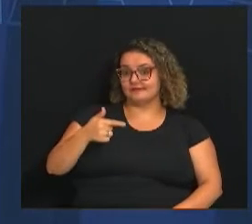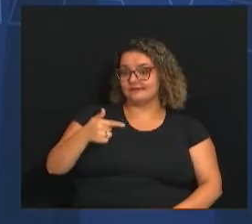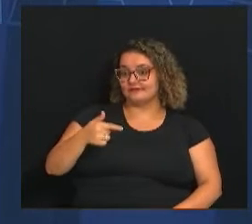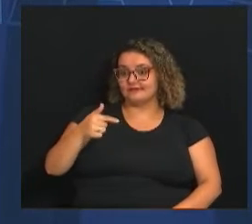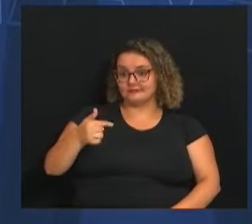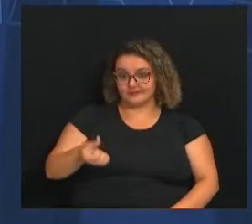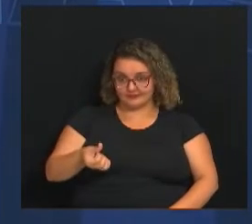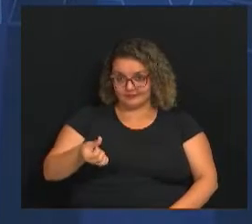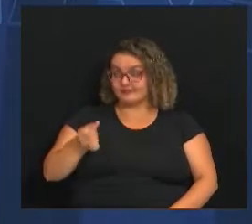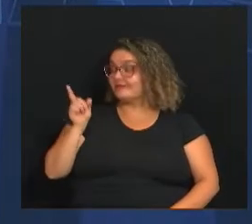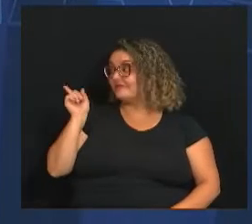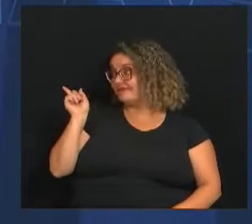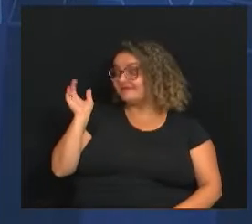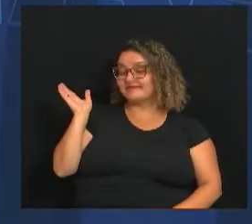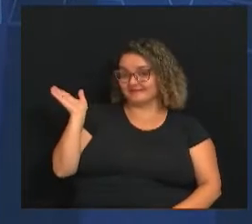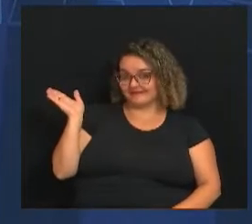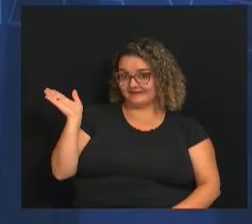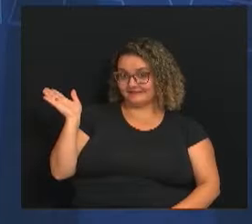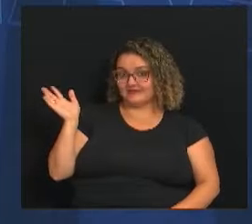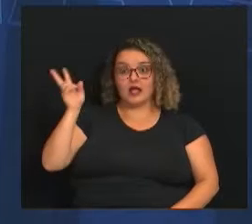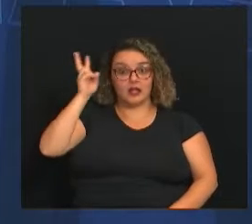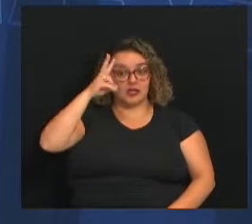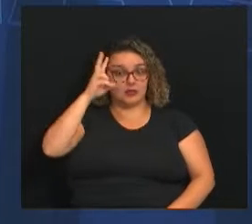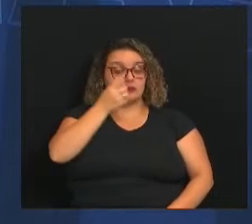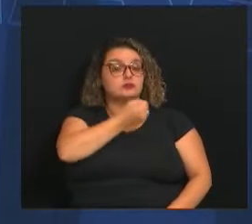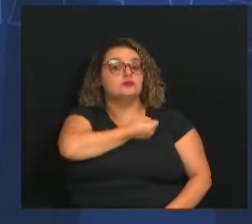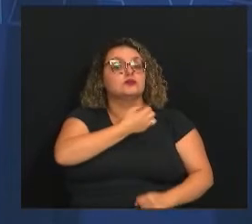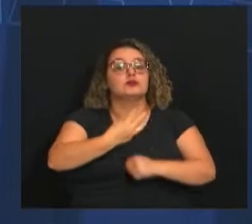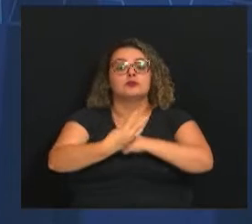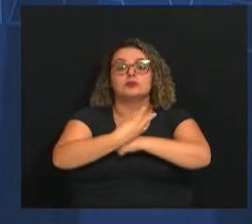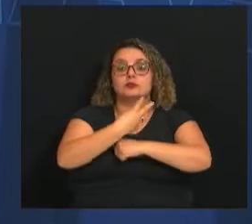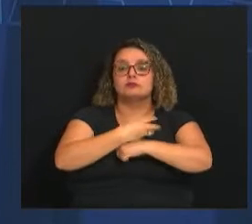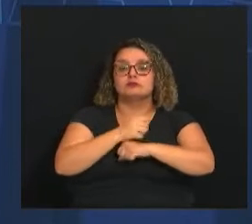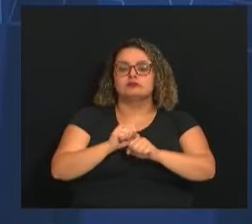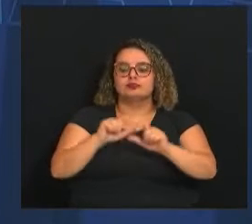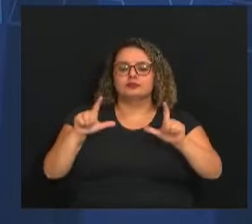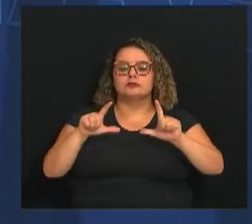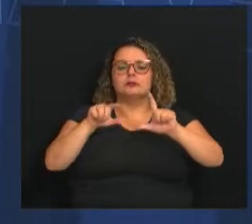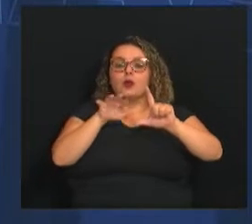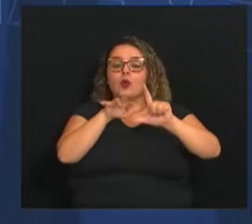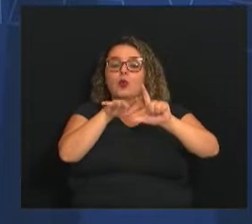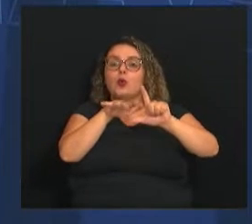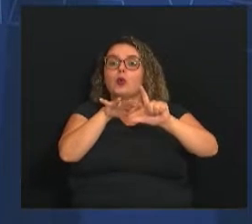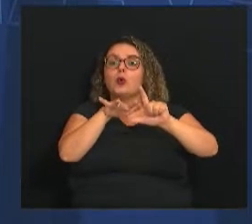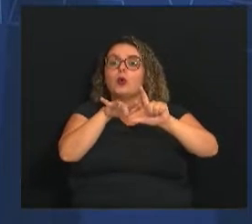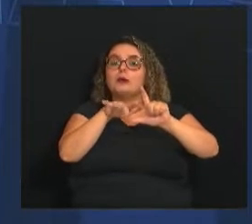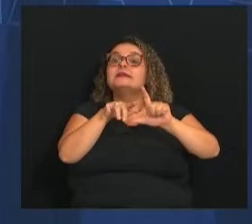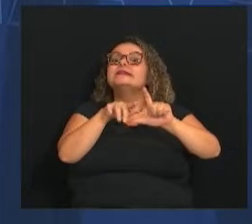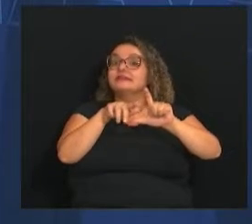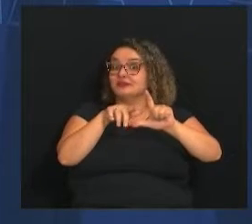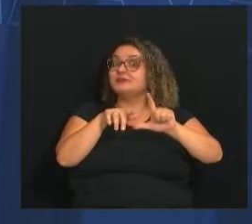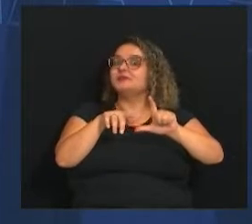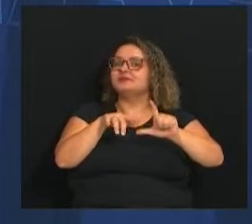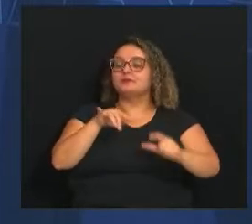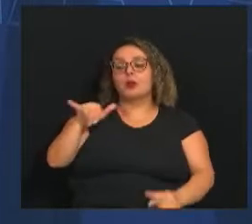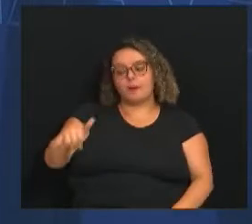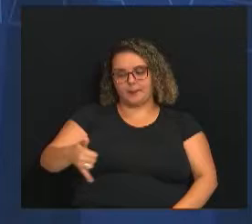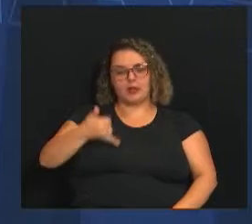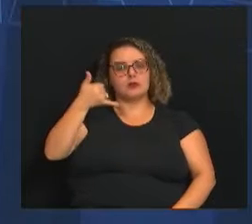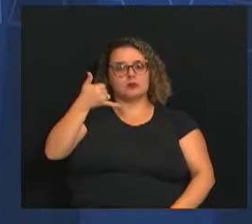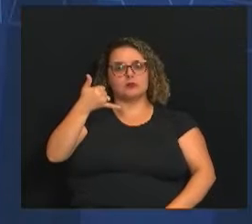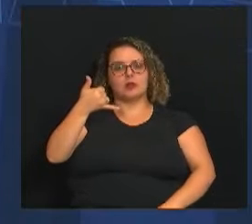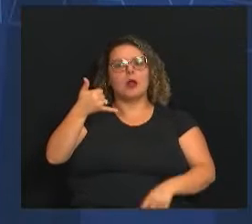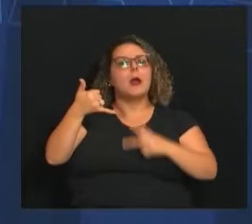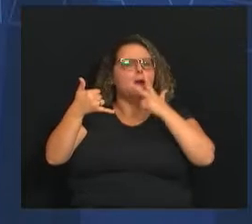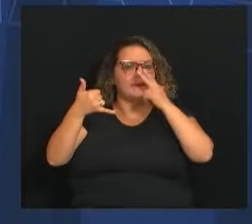978293776. Lembrando sempre, hein, o número do WhatsApp apareceu na sua tela, olha só aqui do lado, ó, tem o QR Code. Então pegue o